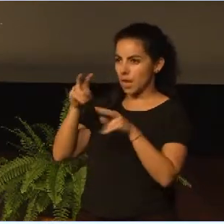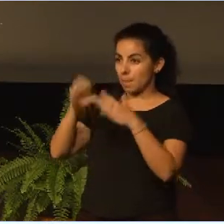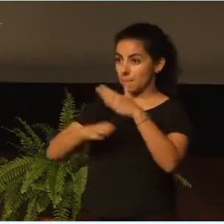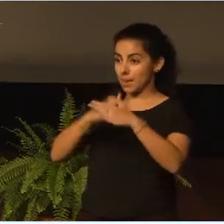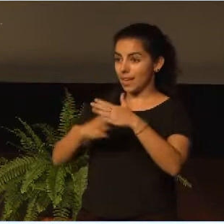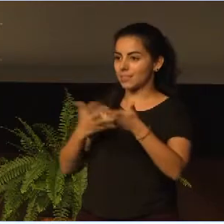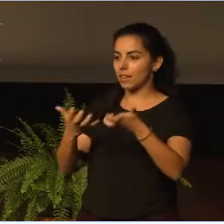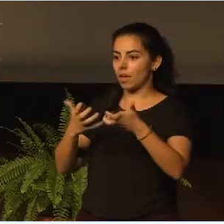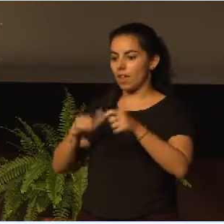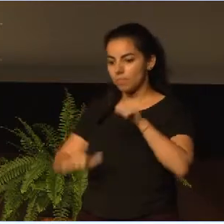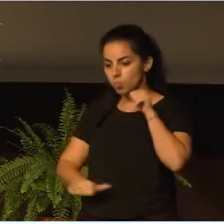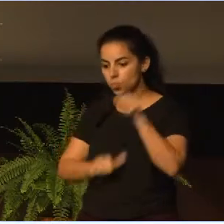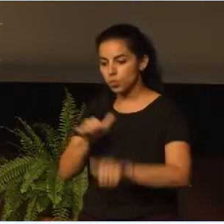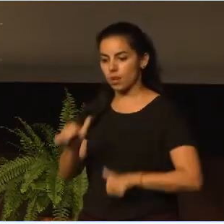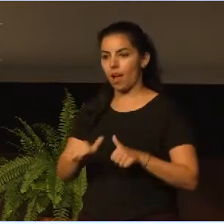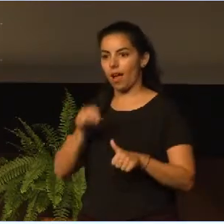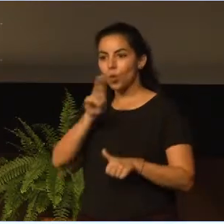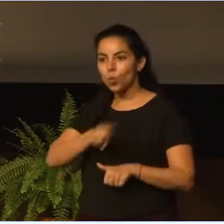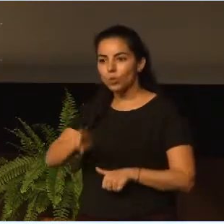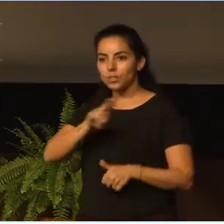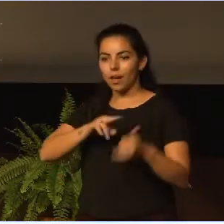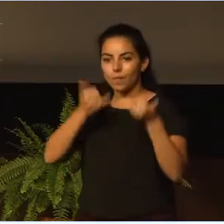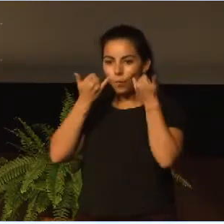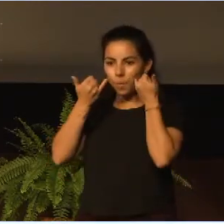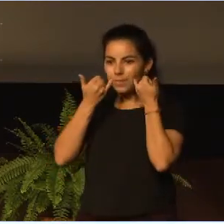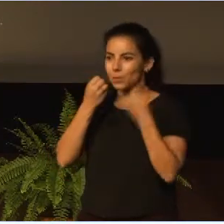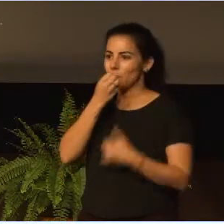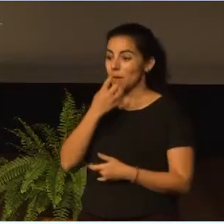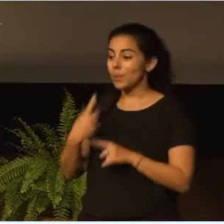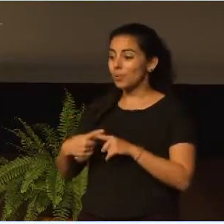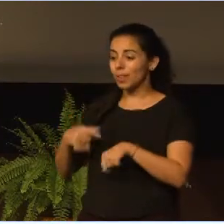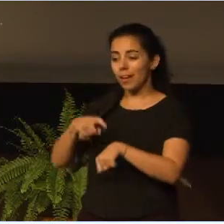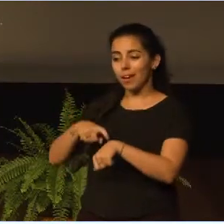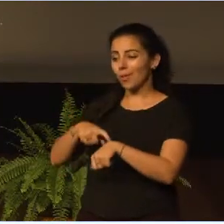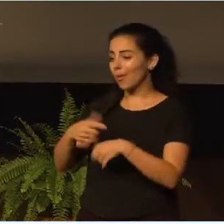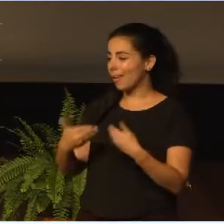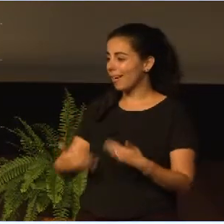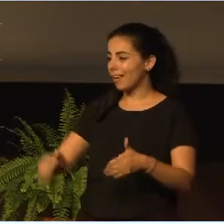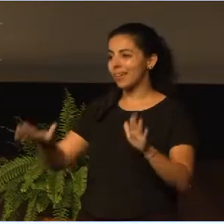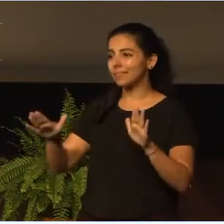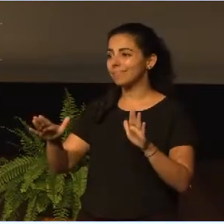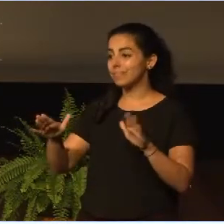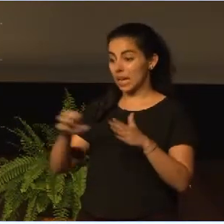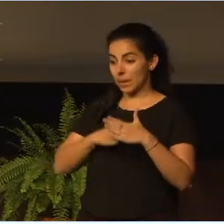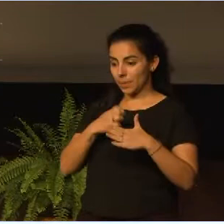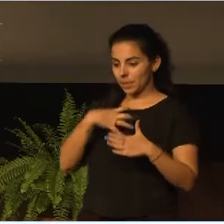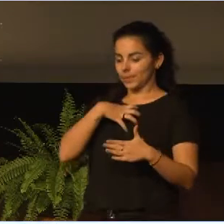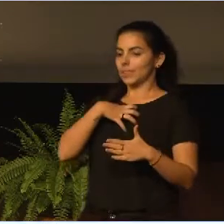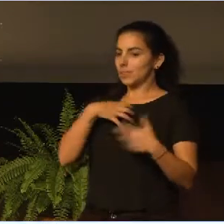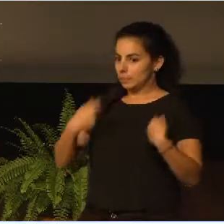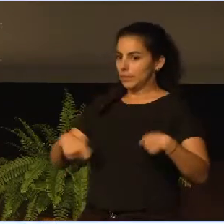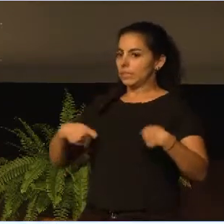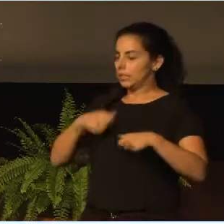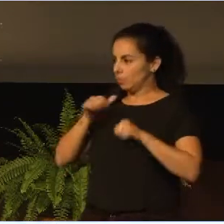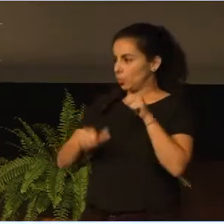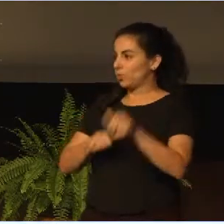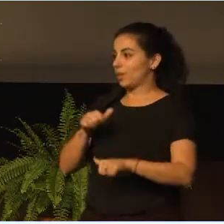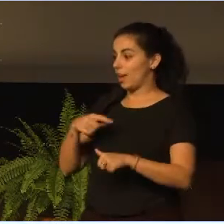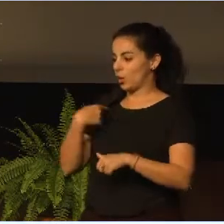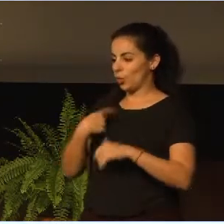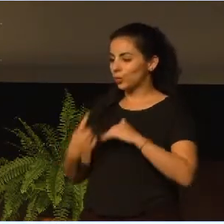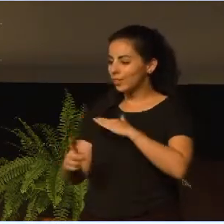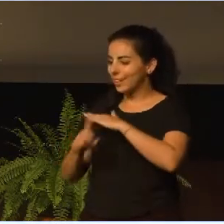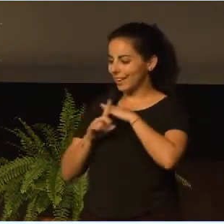essa mudança, essa transição, porque é a hora. E as empresas estão se sentindo atrasadas, a maioria dos clientes nossos tem